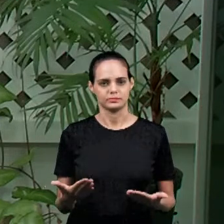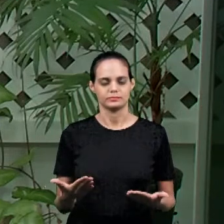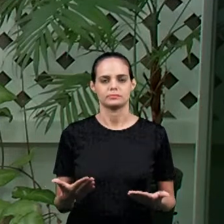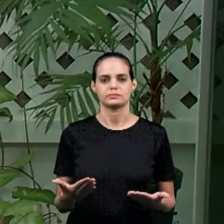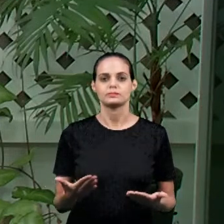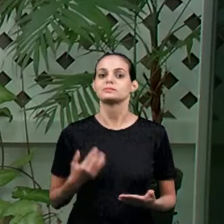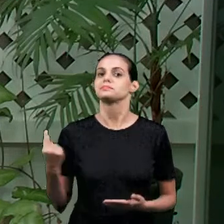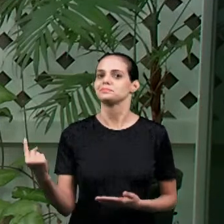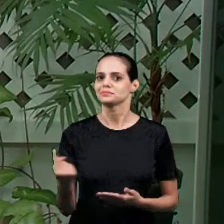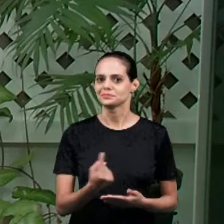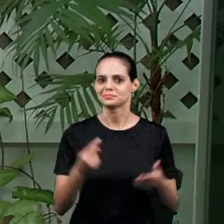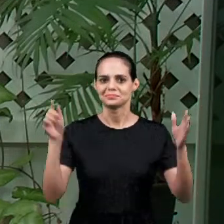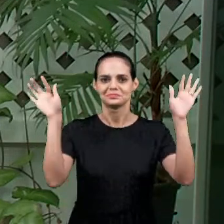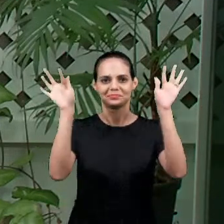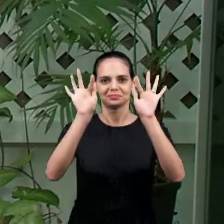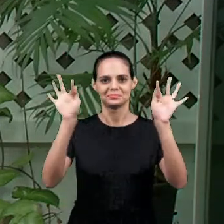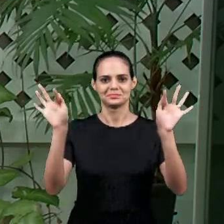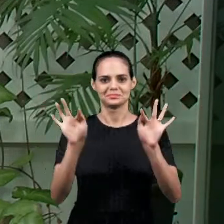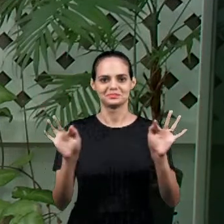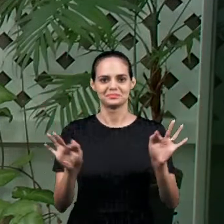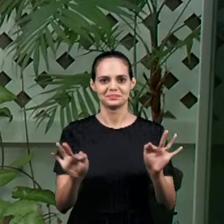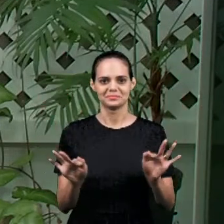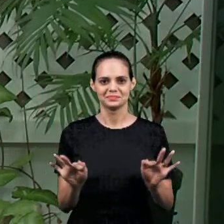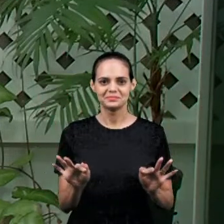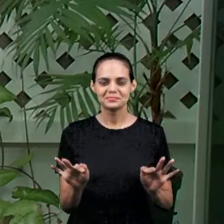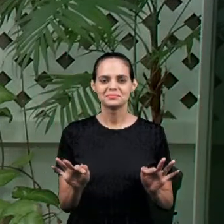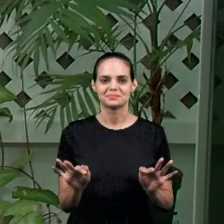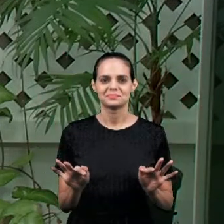estamos felizes porque estamos tendo